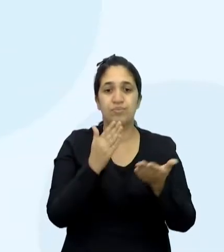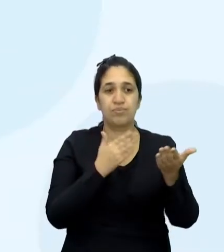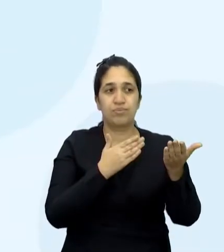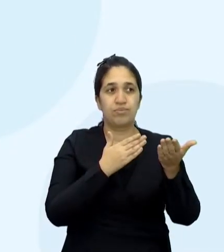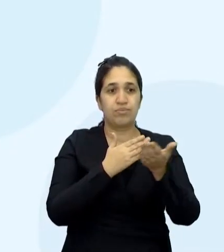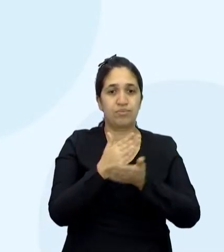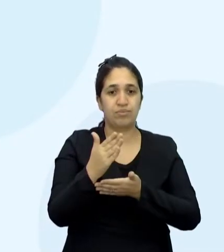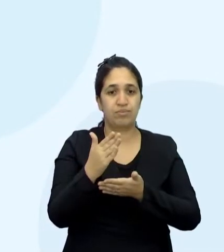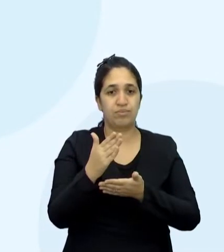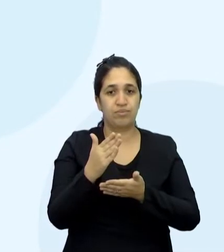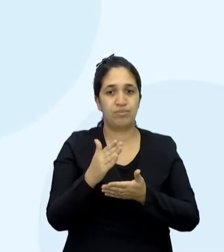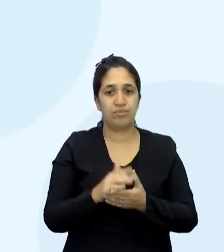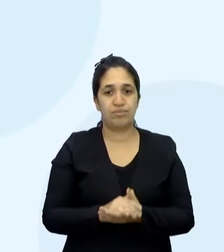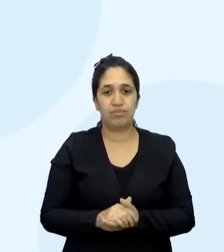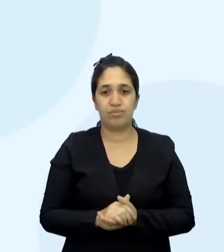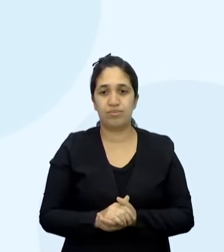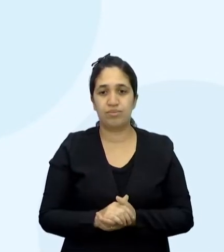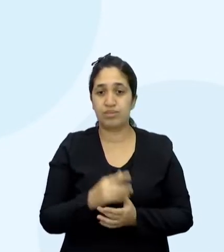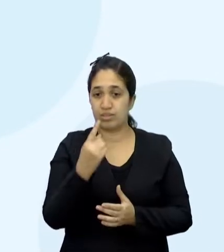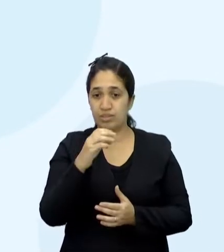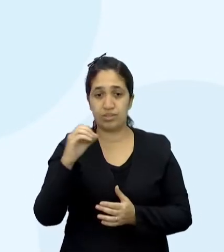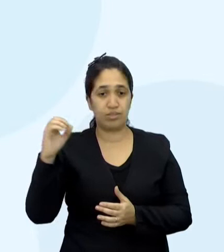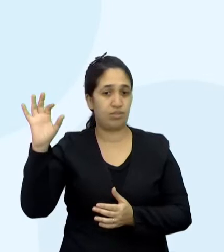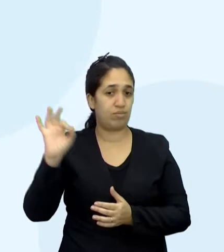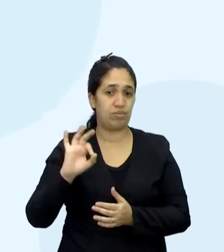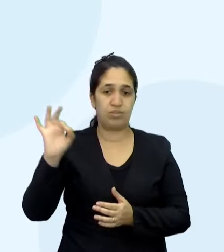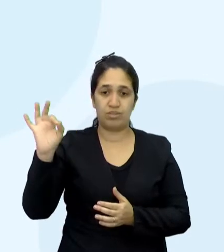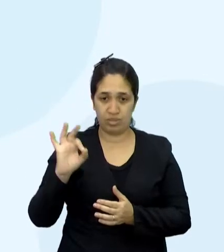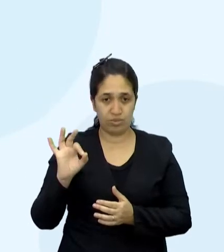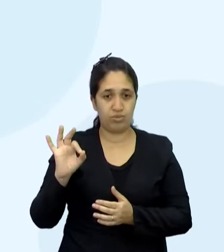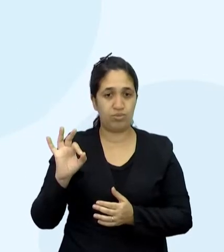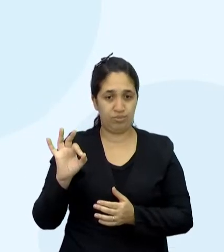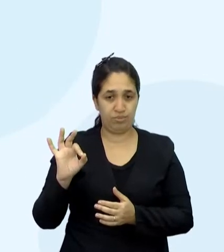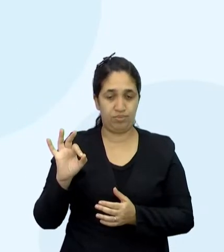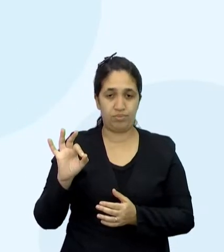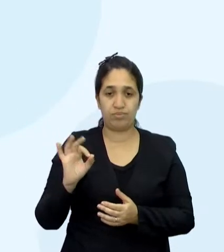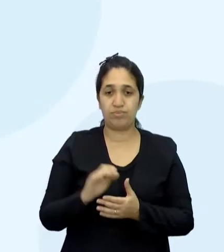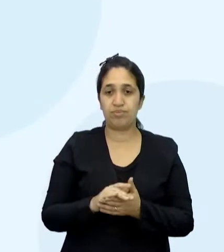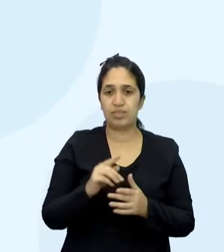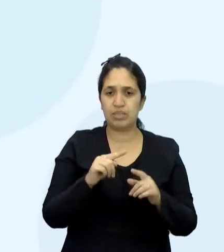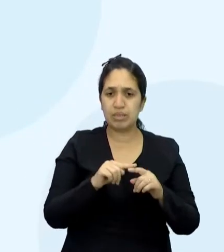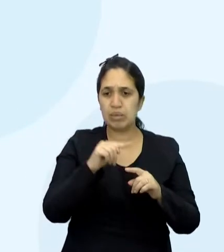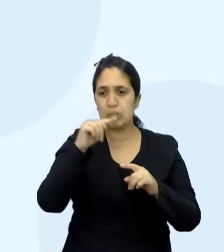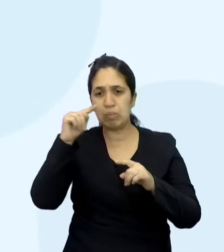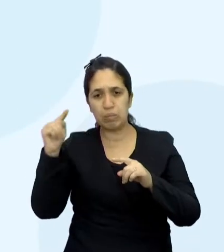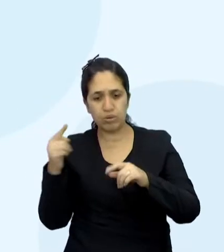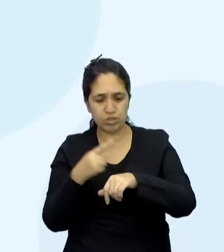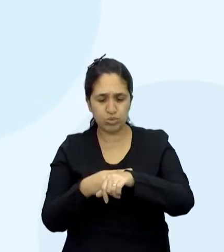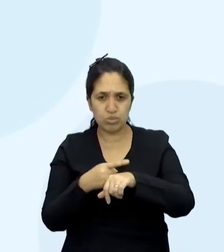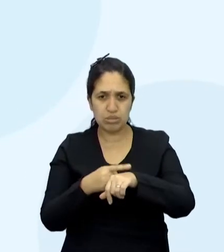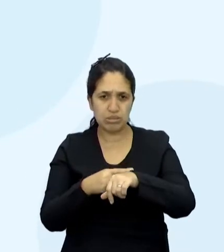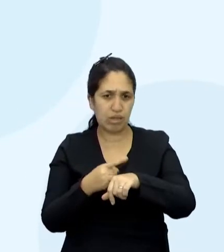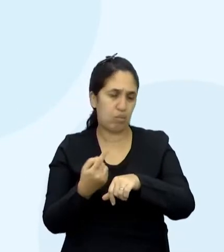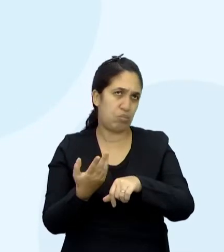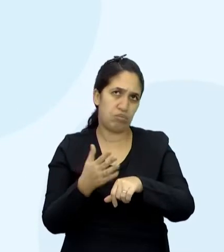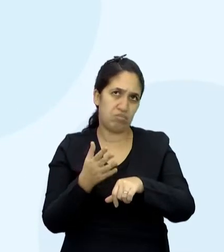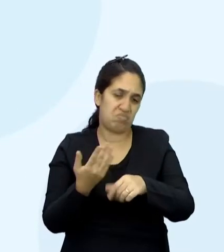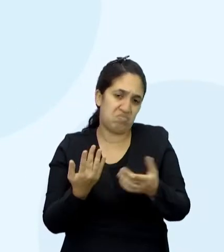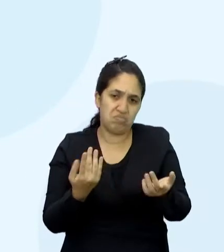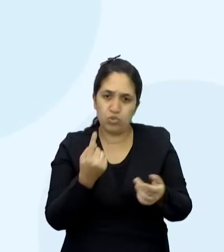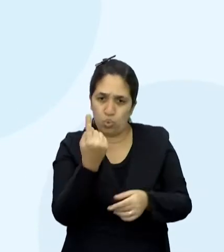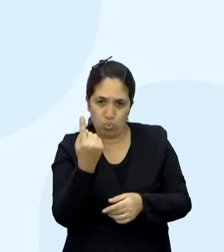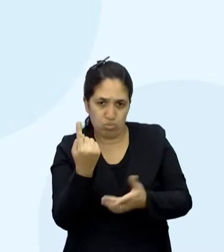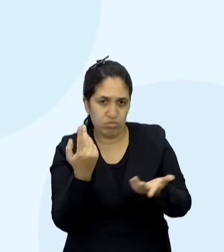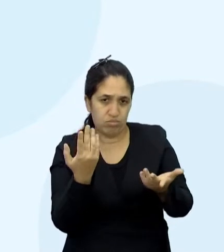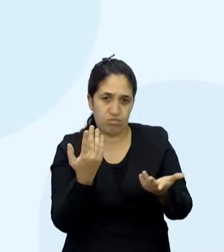Inicialmente, né, então, tempo 0, eu tenho 100% desse material. Quando passar uma unidade de tempo que eu não sei quanto tempo, né, veja que eu